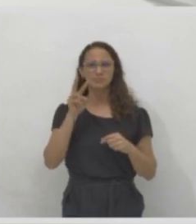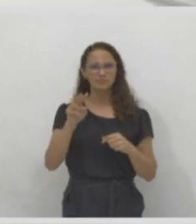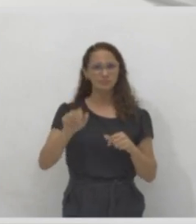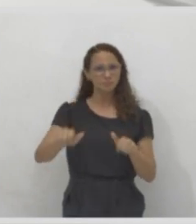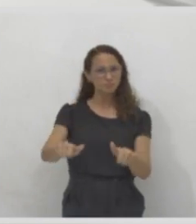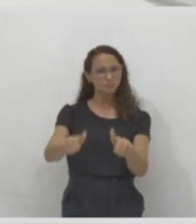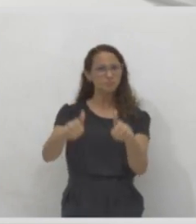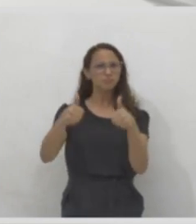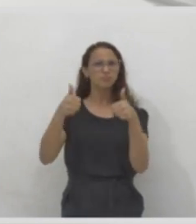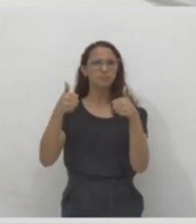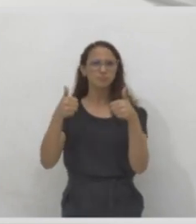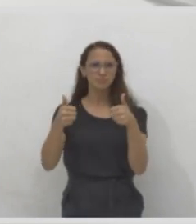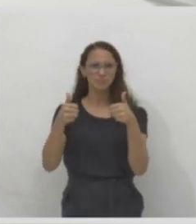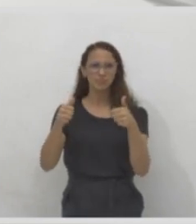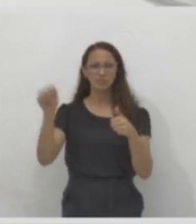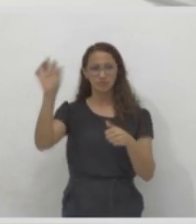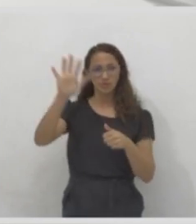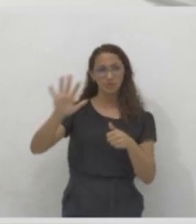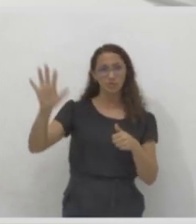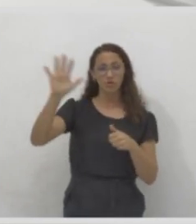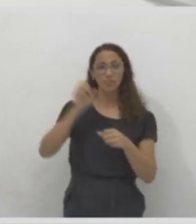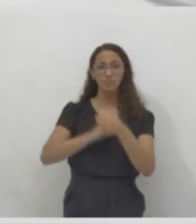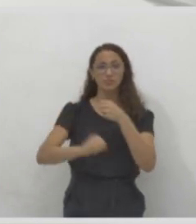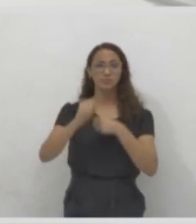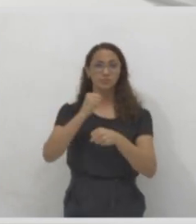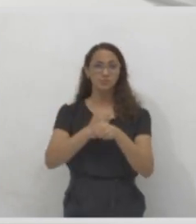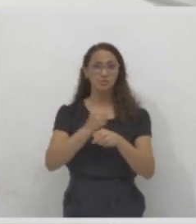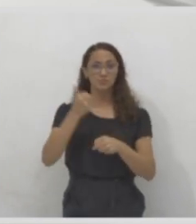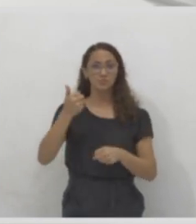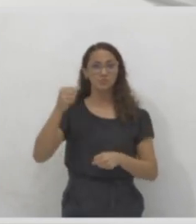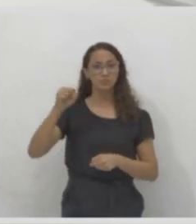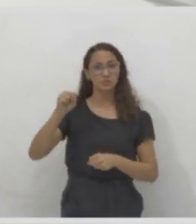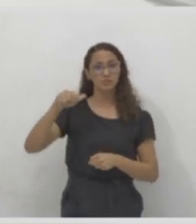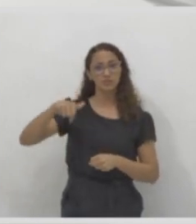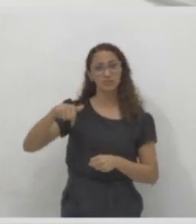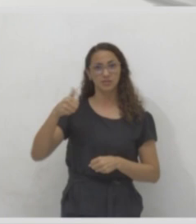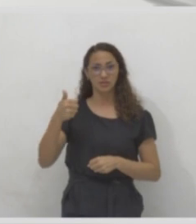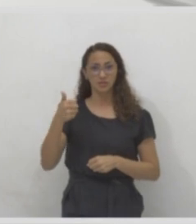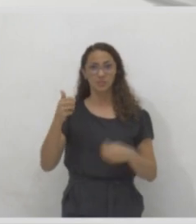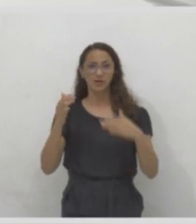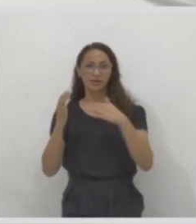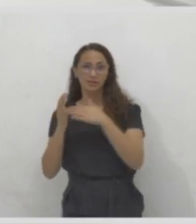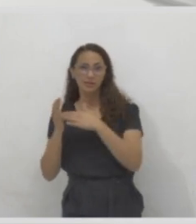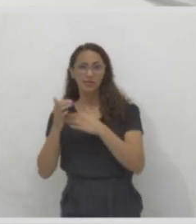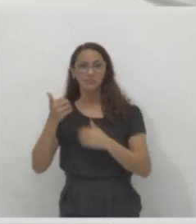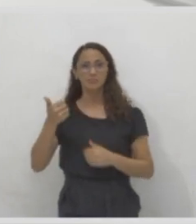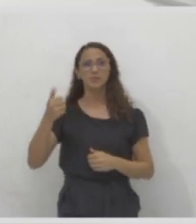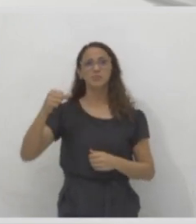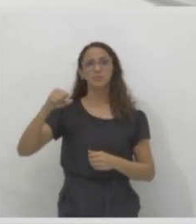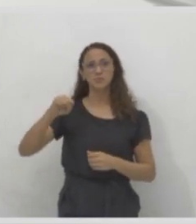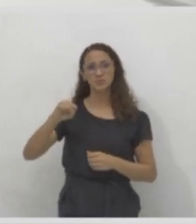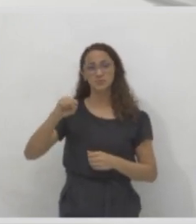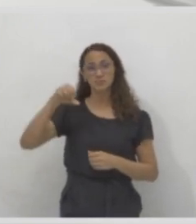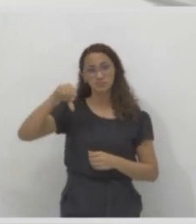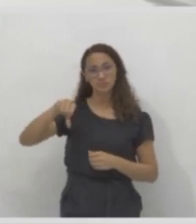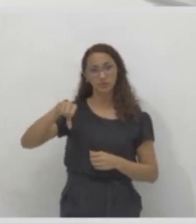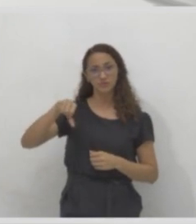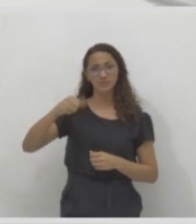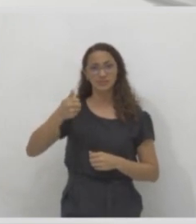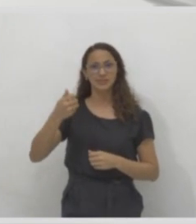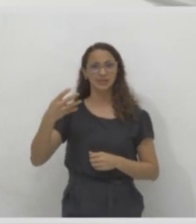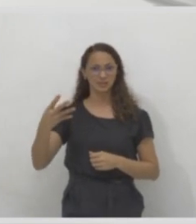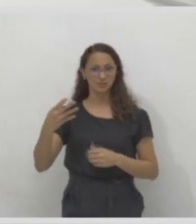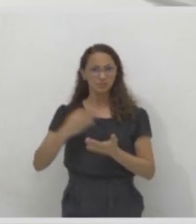as europeias, entre 1871 até 1914, quando eclode a Primeira Guerra Mundial. No